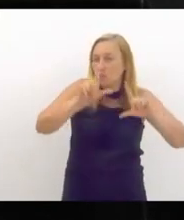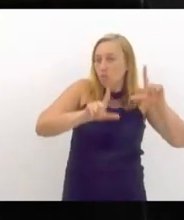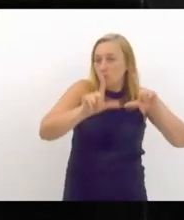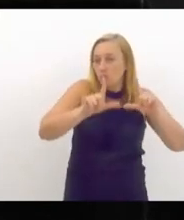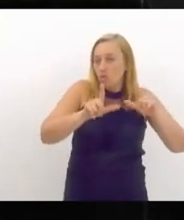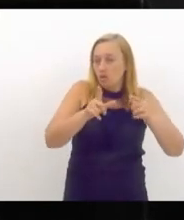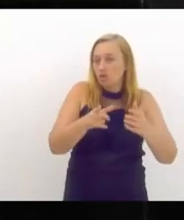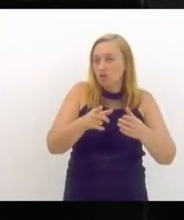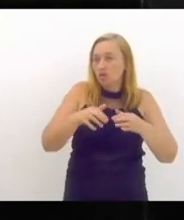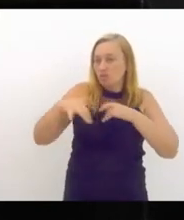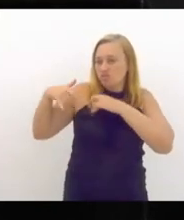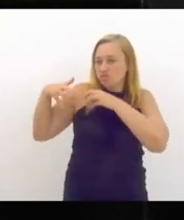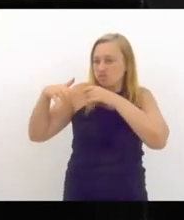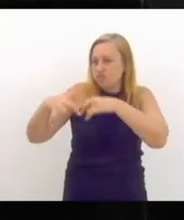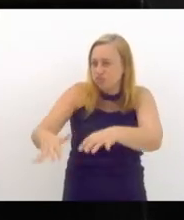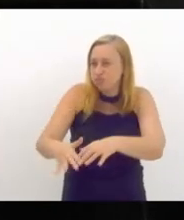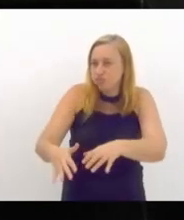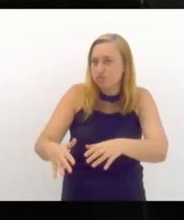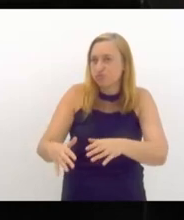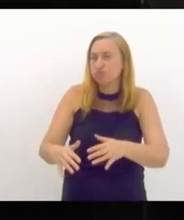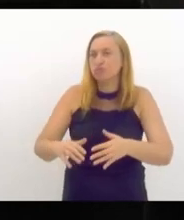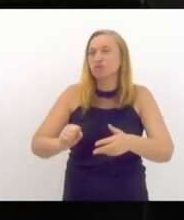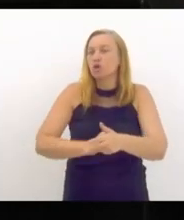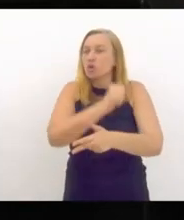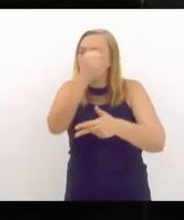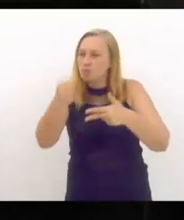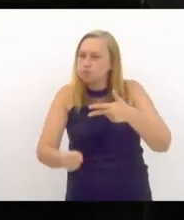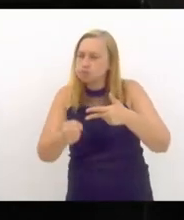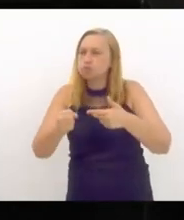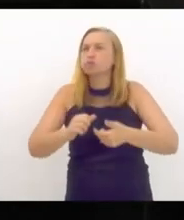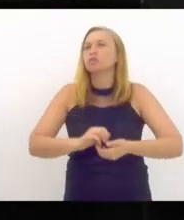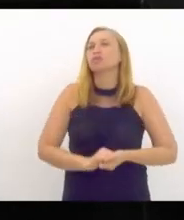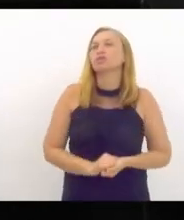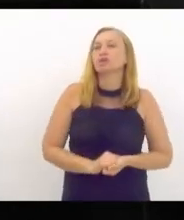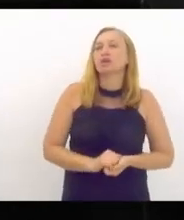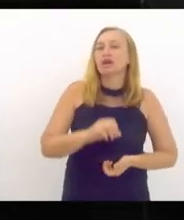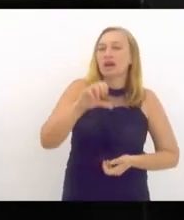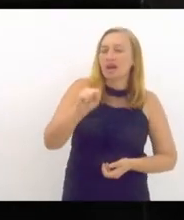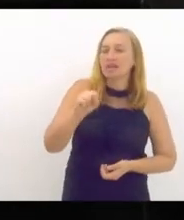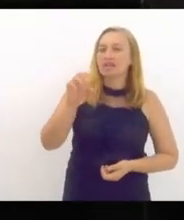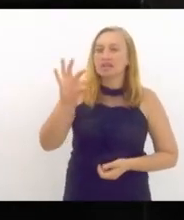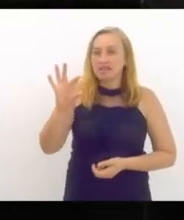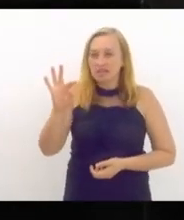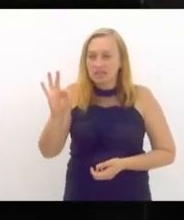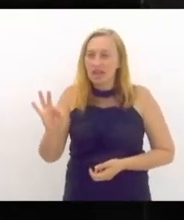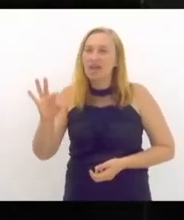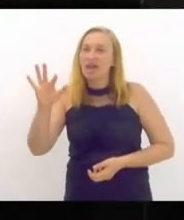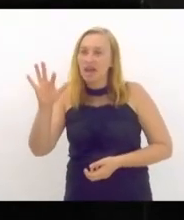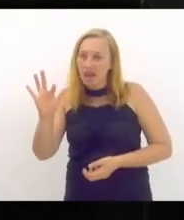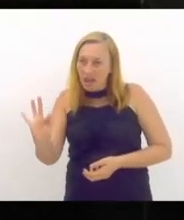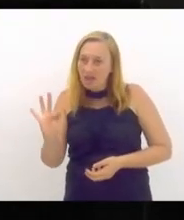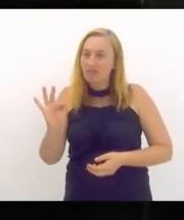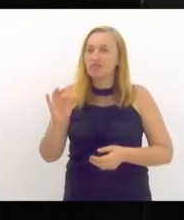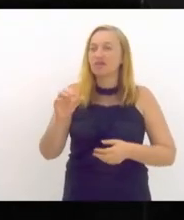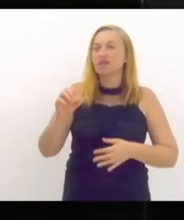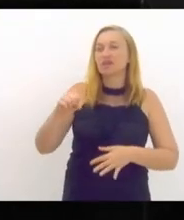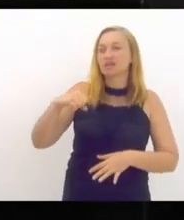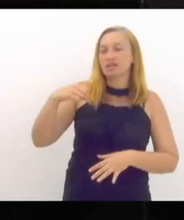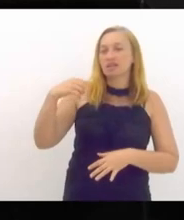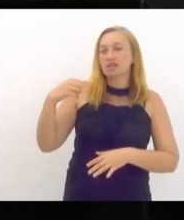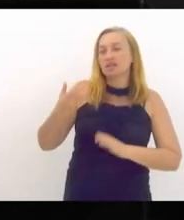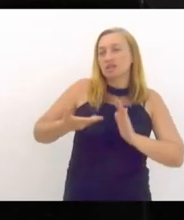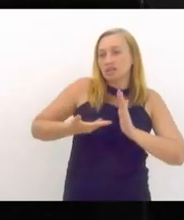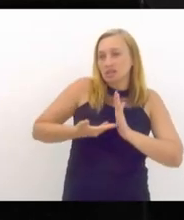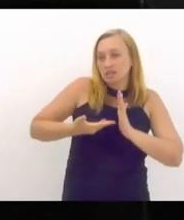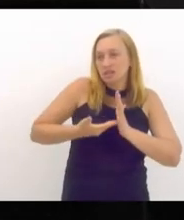invasão ao Congresso Nacional, da Praça dos Três Poderes, do STF, do Senado, enfim, aquele